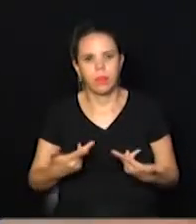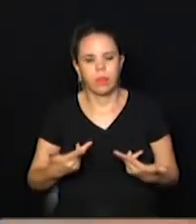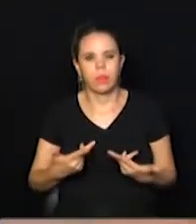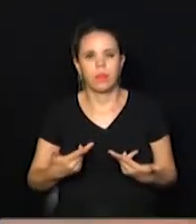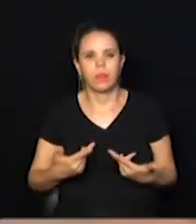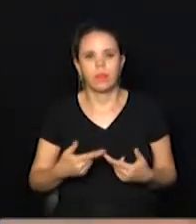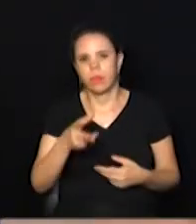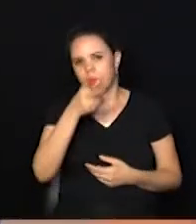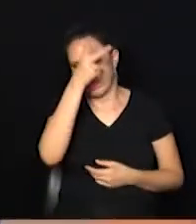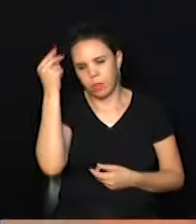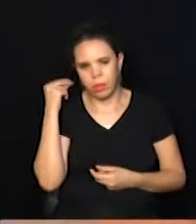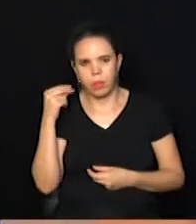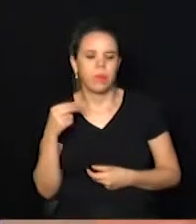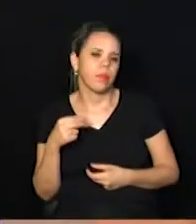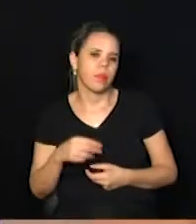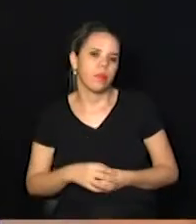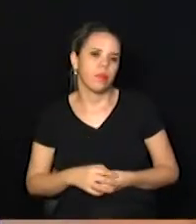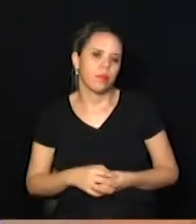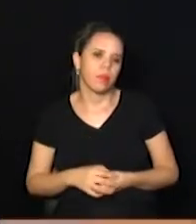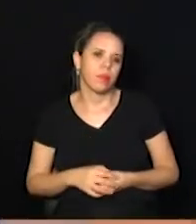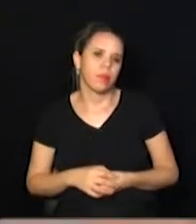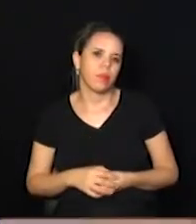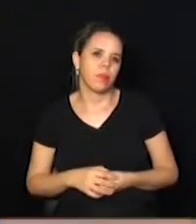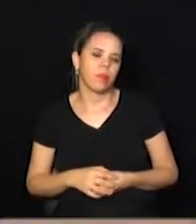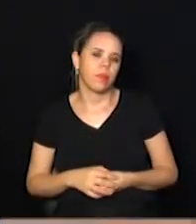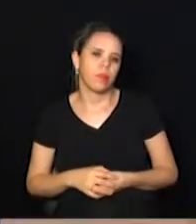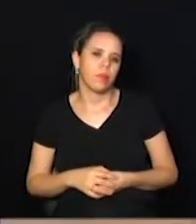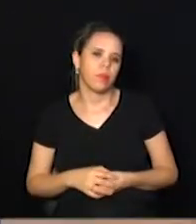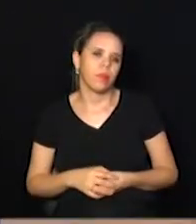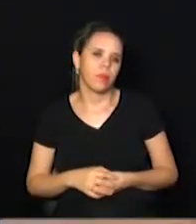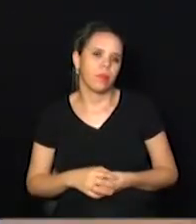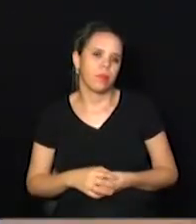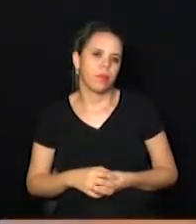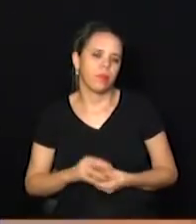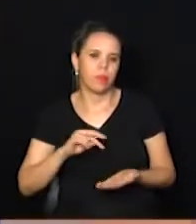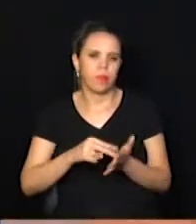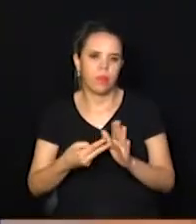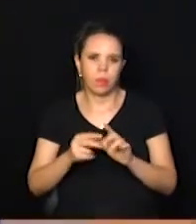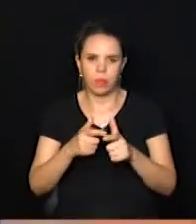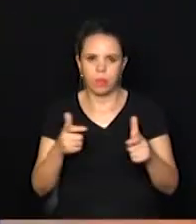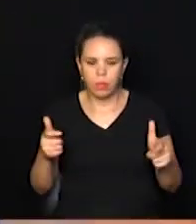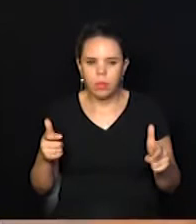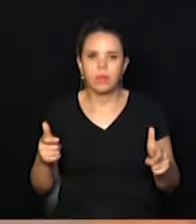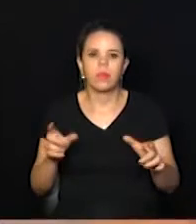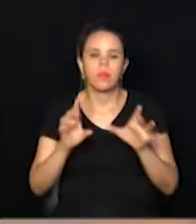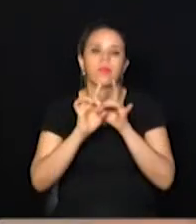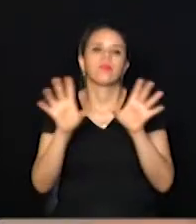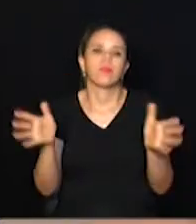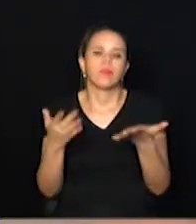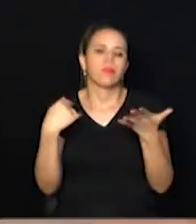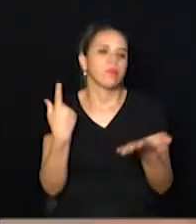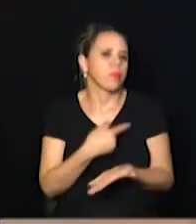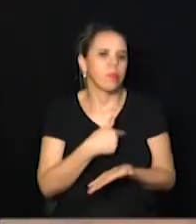coisa pública, né, aquilo que o Tarso Genro fala de esfera pública, de um sentido mais amplo, que a democracia para nós